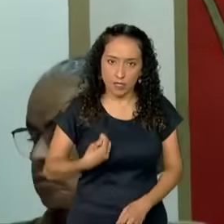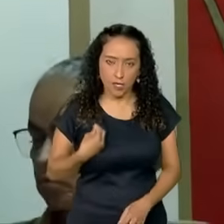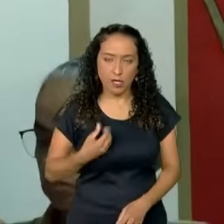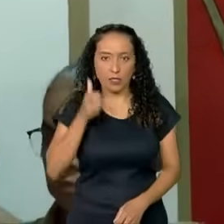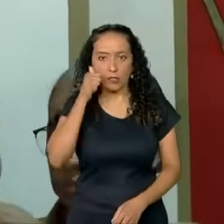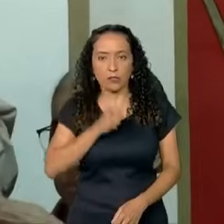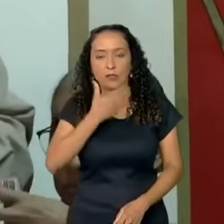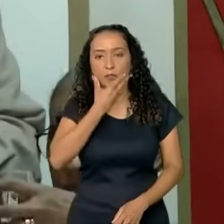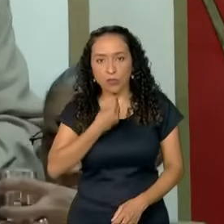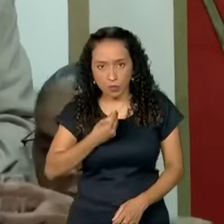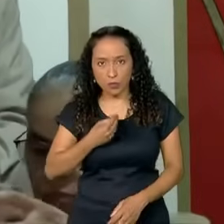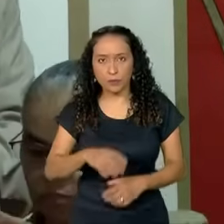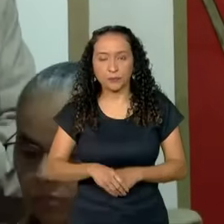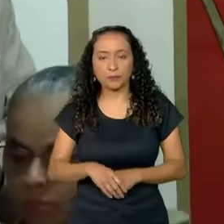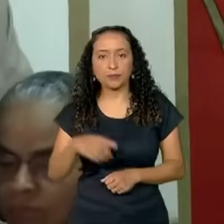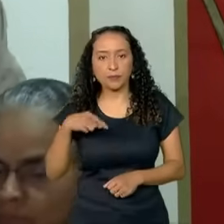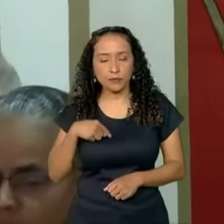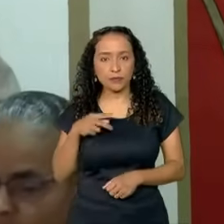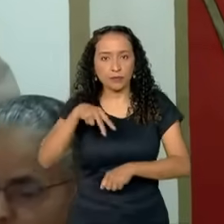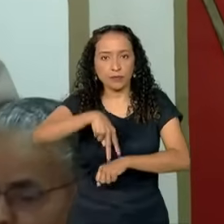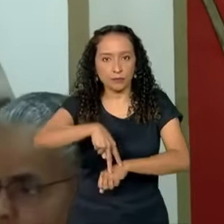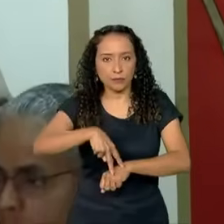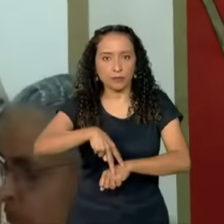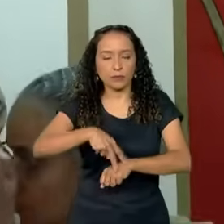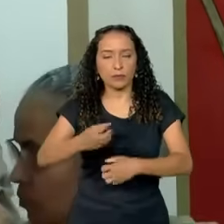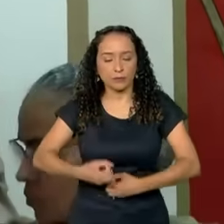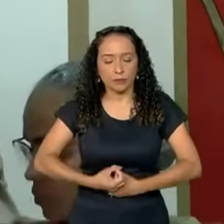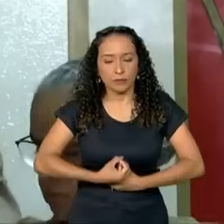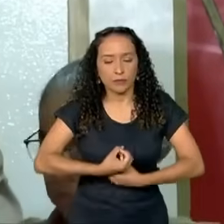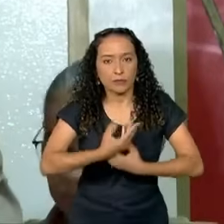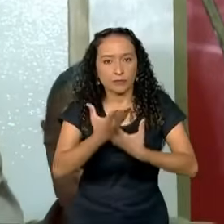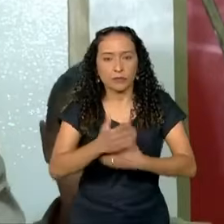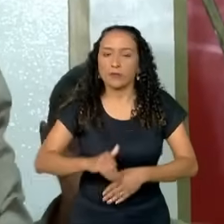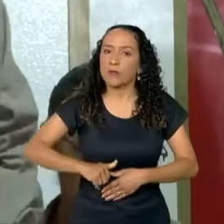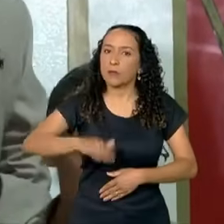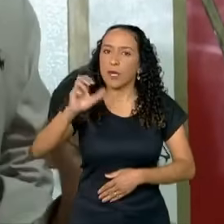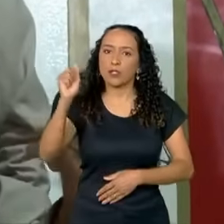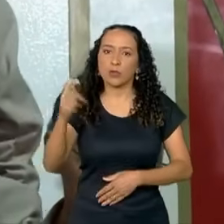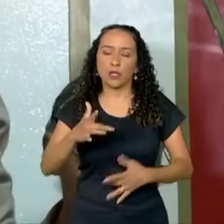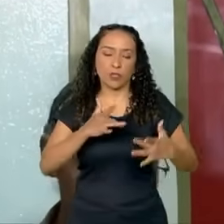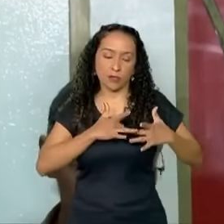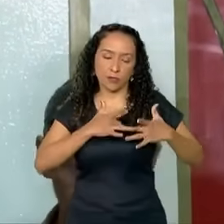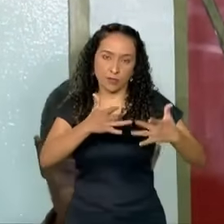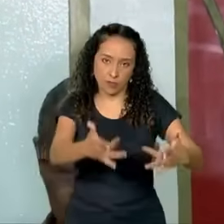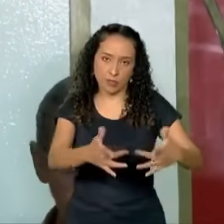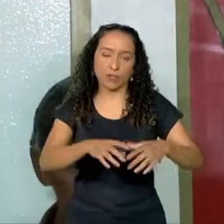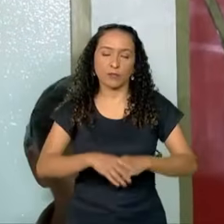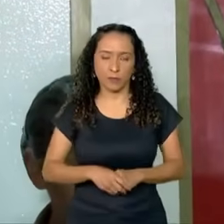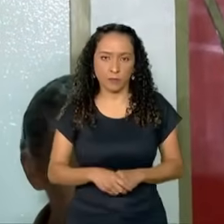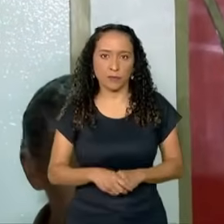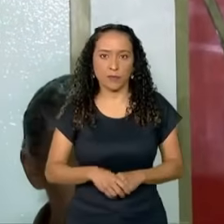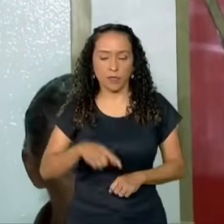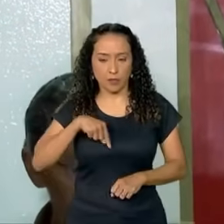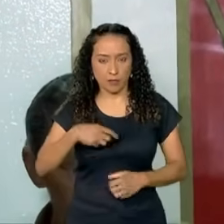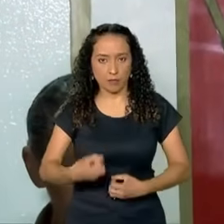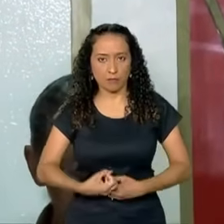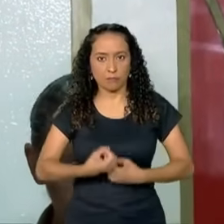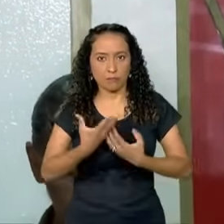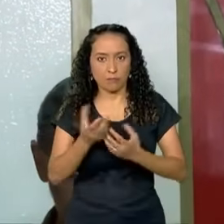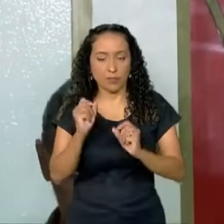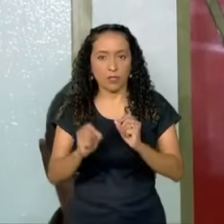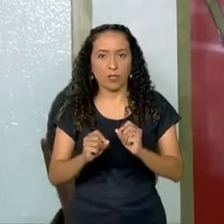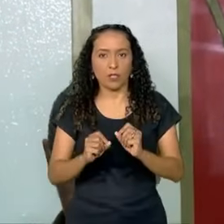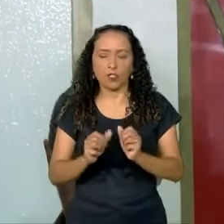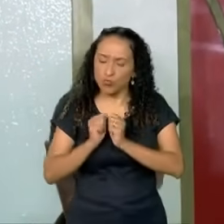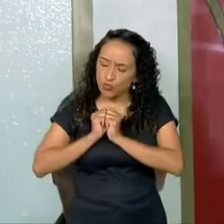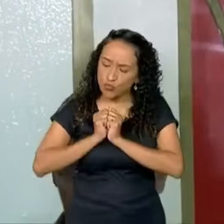senhoras e senhores, aqui estamos para manifestar mais do que a nossa solidariedade. Aqui estamos para dizer que